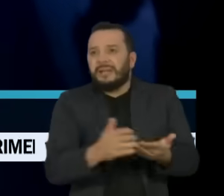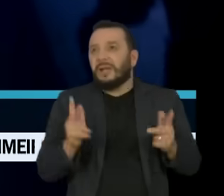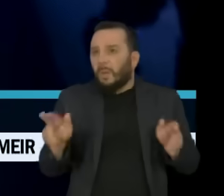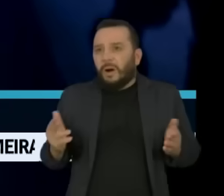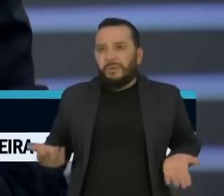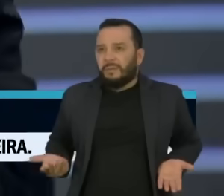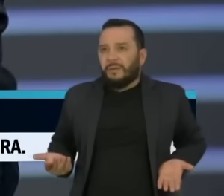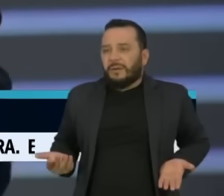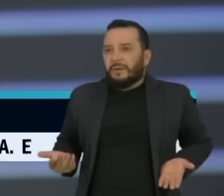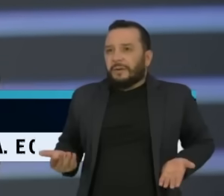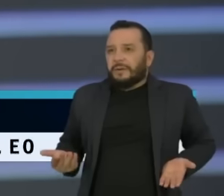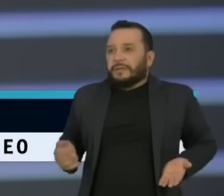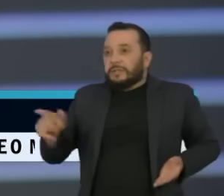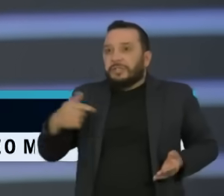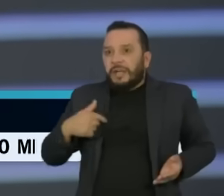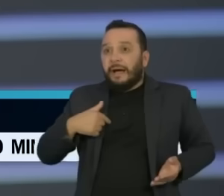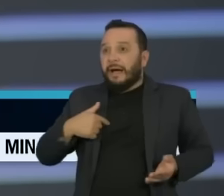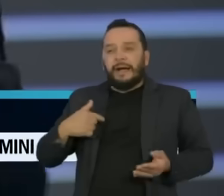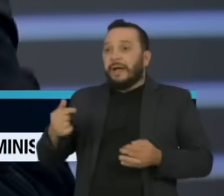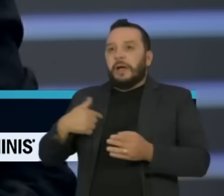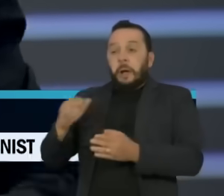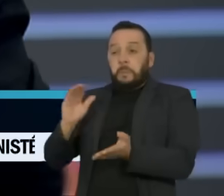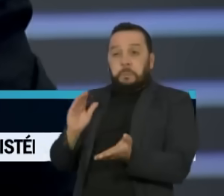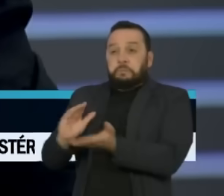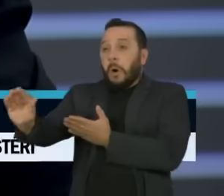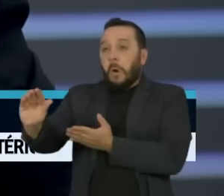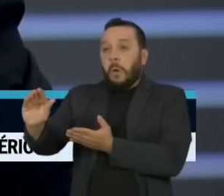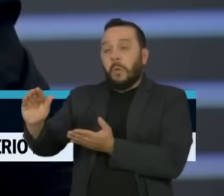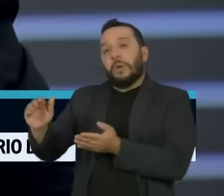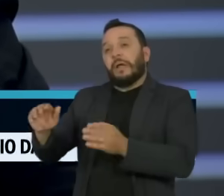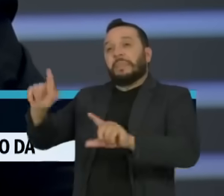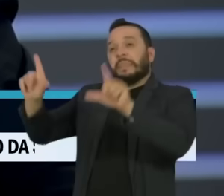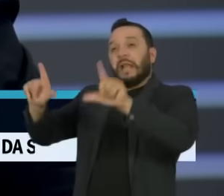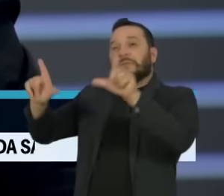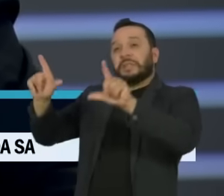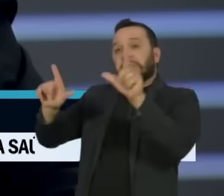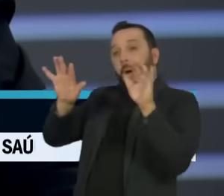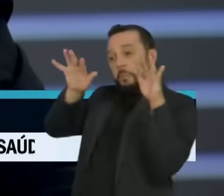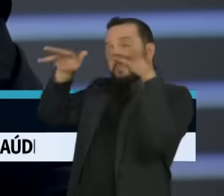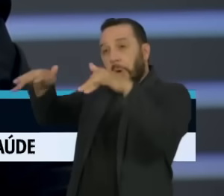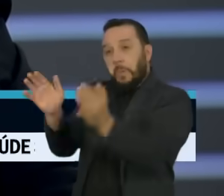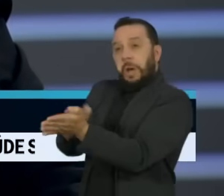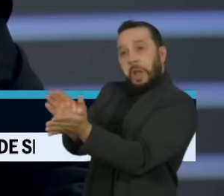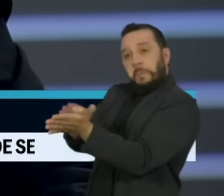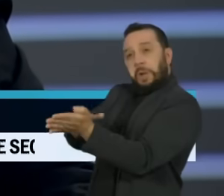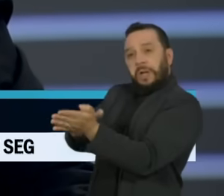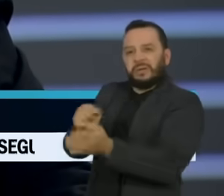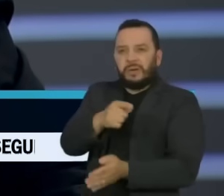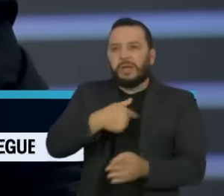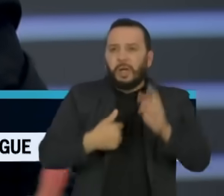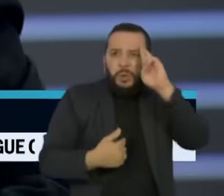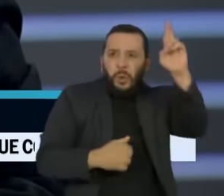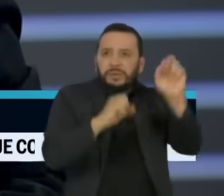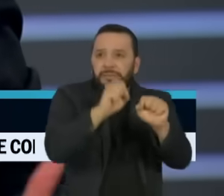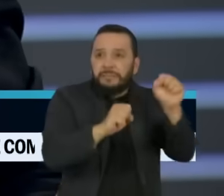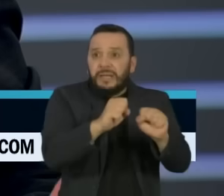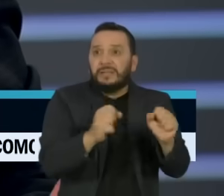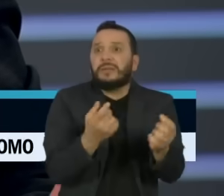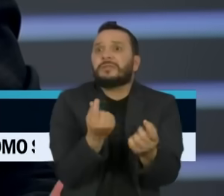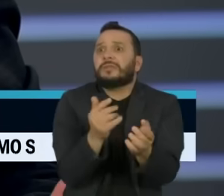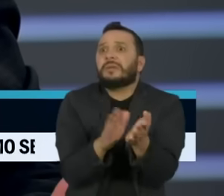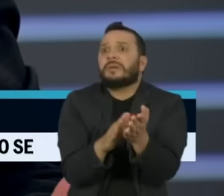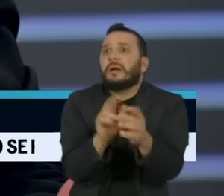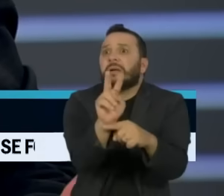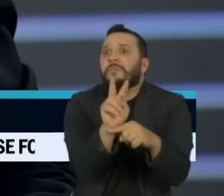acontecido. Que aparece quando ele doa dinheiro, mas não aparece se for doar para um monte de empresário pequeno que quebra. Então, isso é